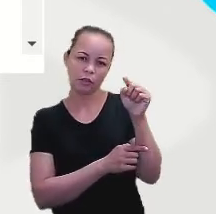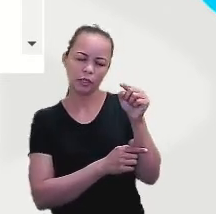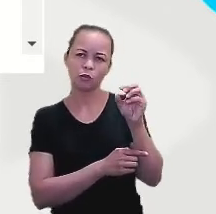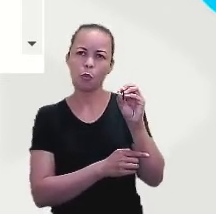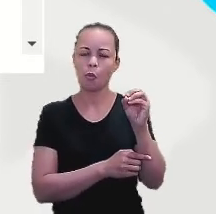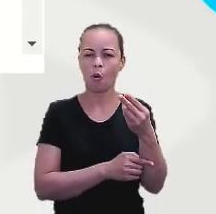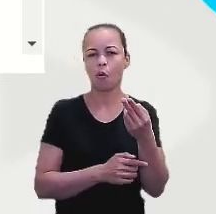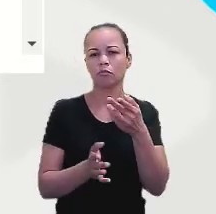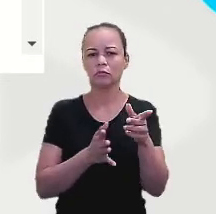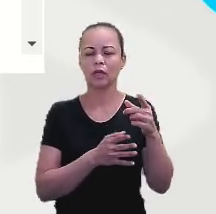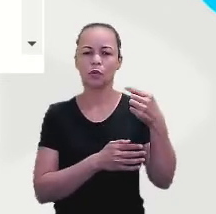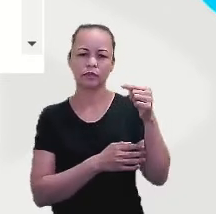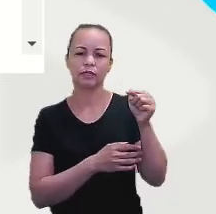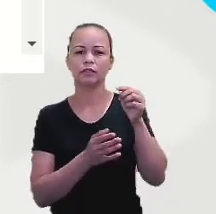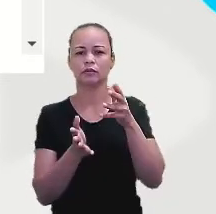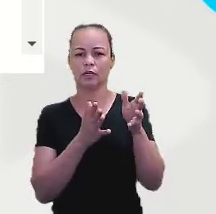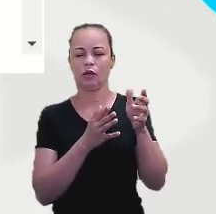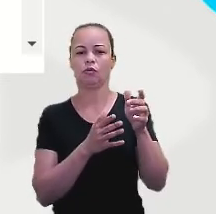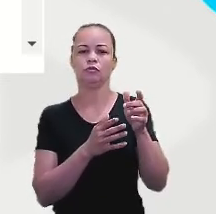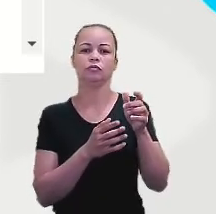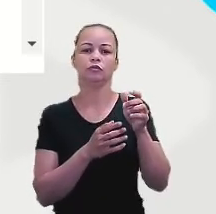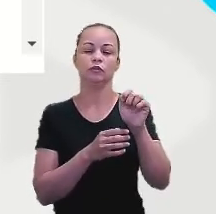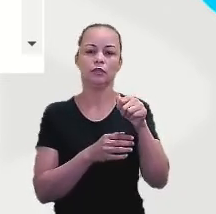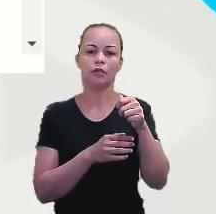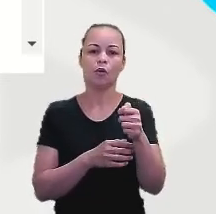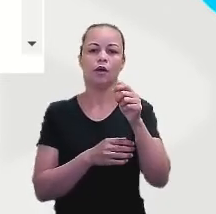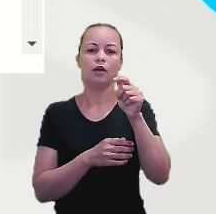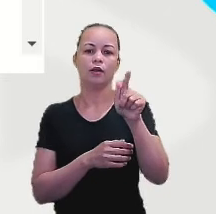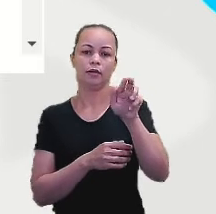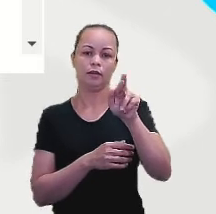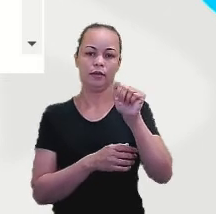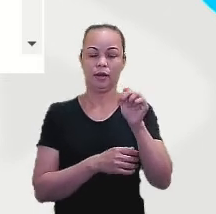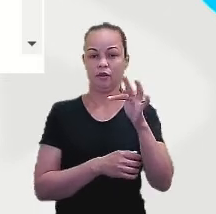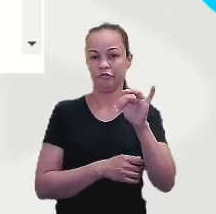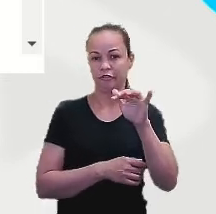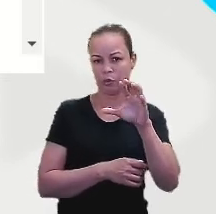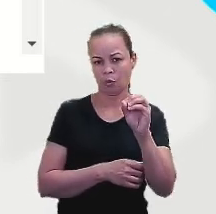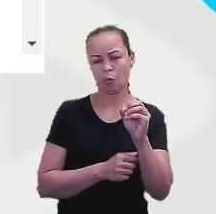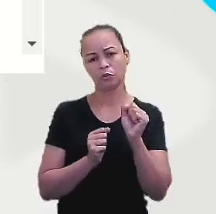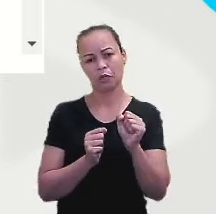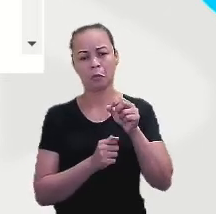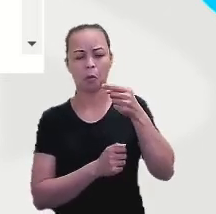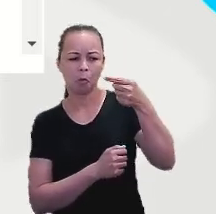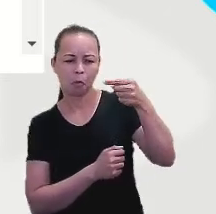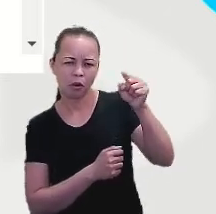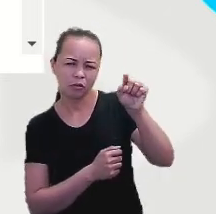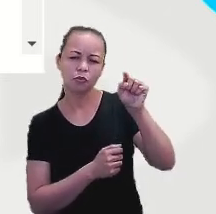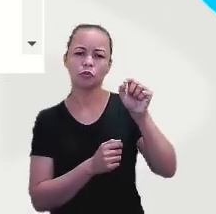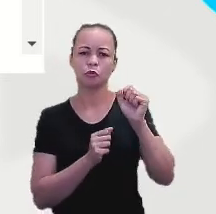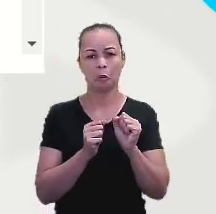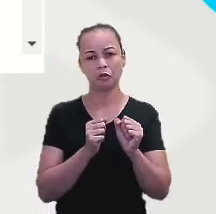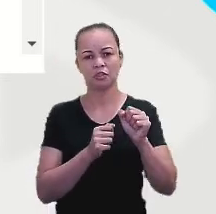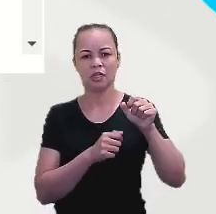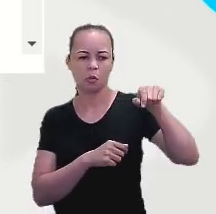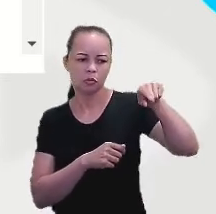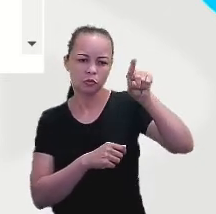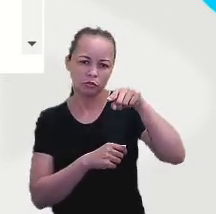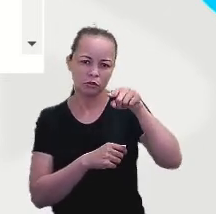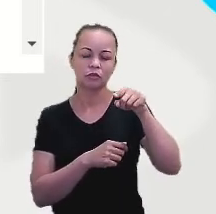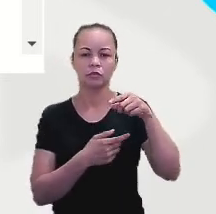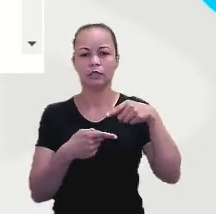um acento, que é o sinal gráfico, onde a gente utiliza, pode ser o agudo, o circunflexo e também